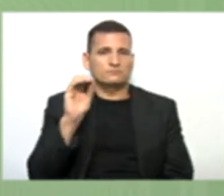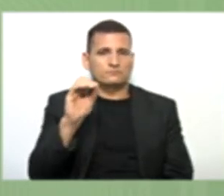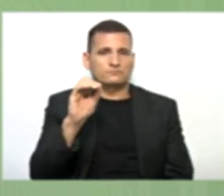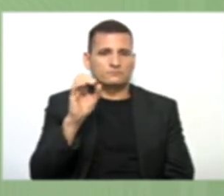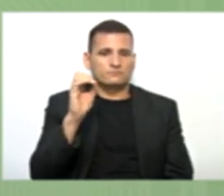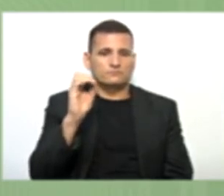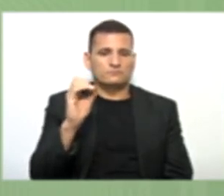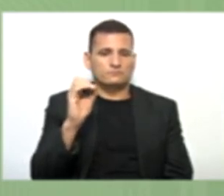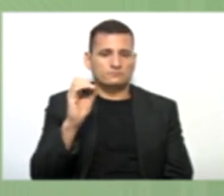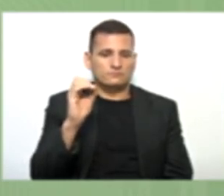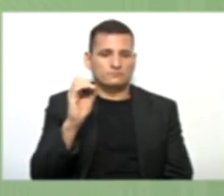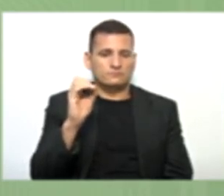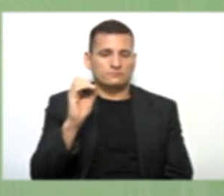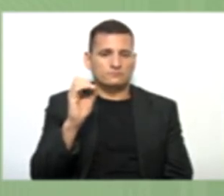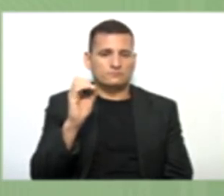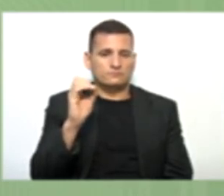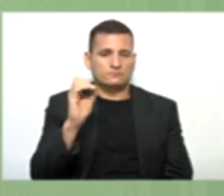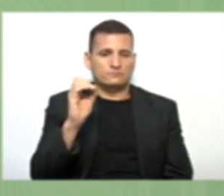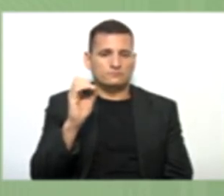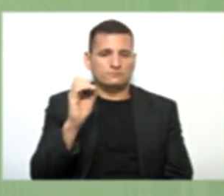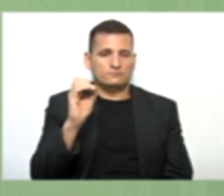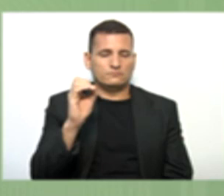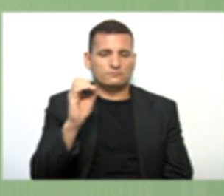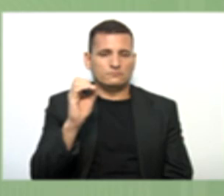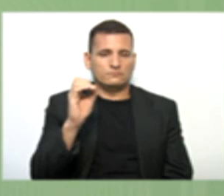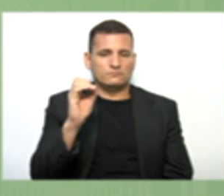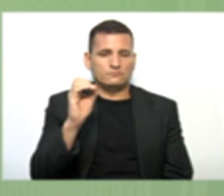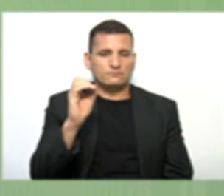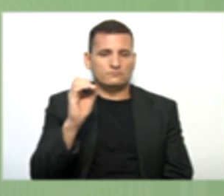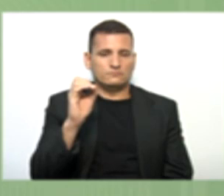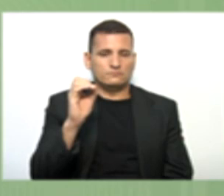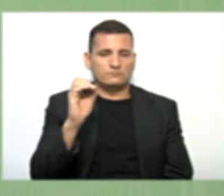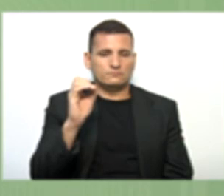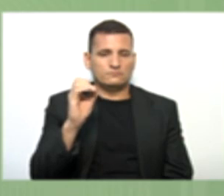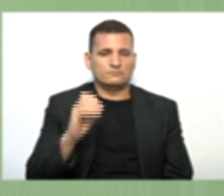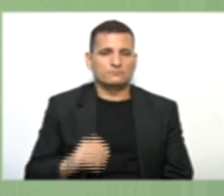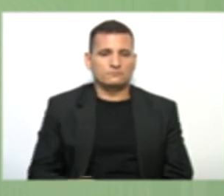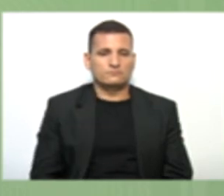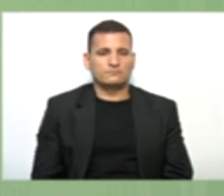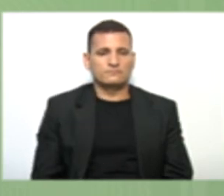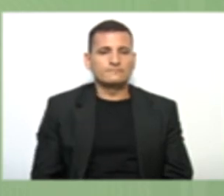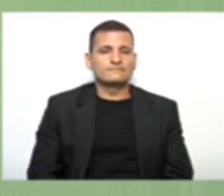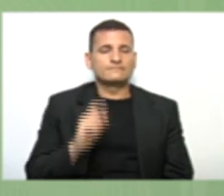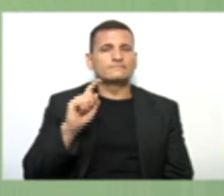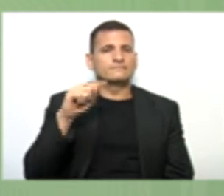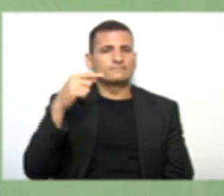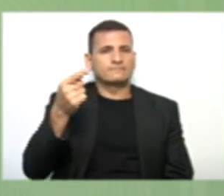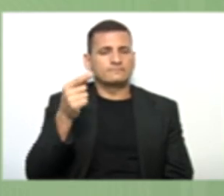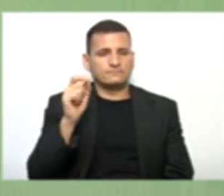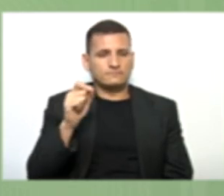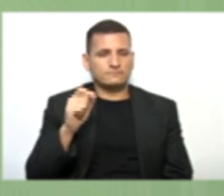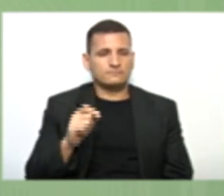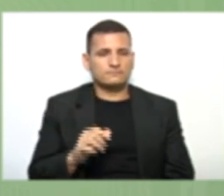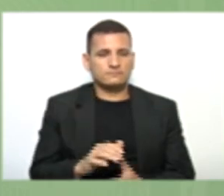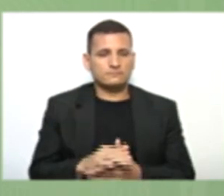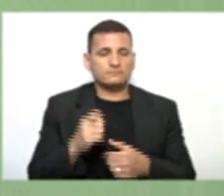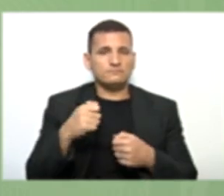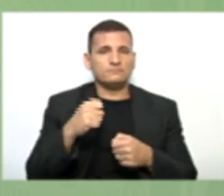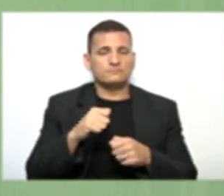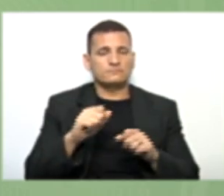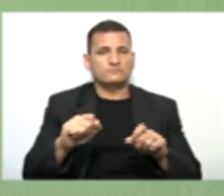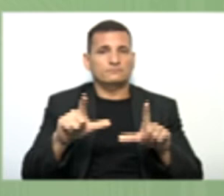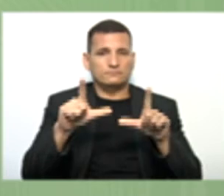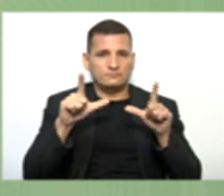índice. Tá bom? Essa é a posição do meu Ozinho. E o que vem depois? Eu tenho que imprimir para o